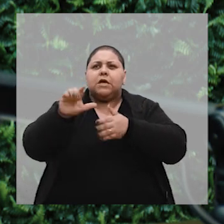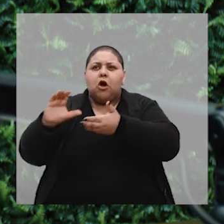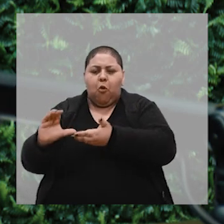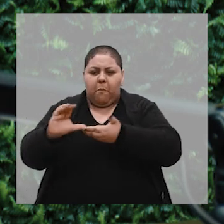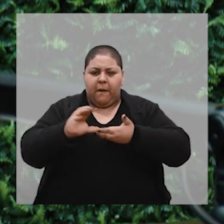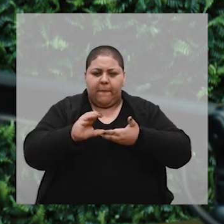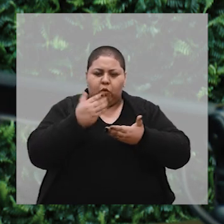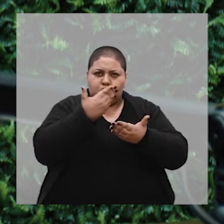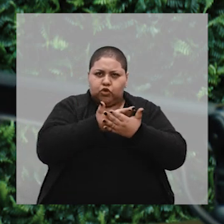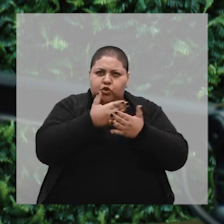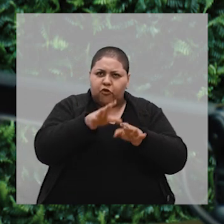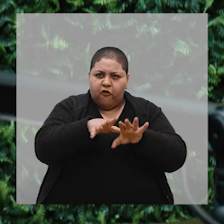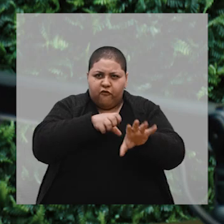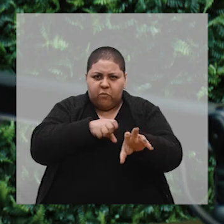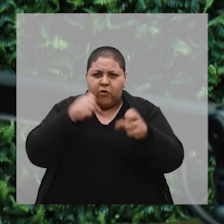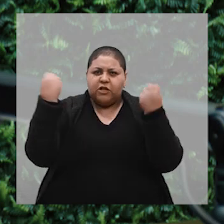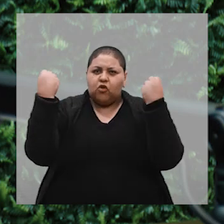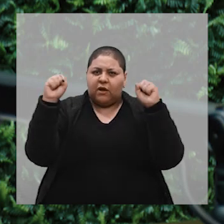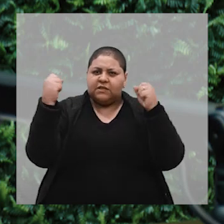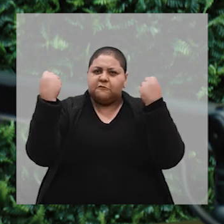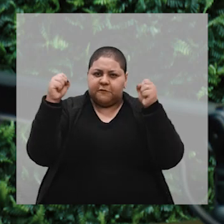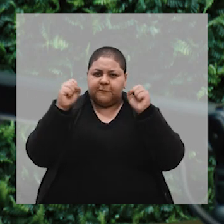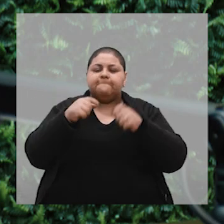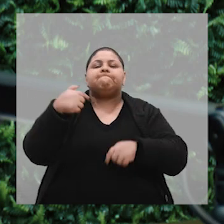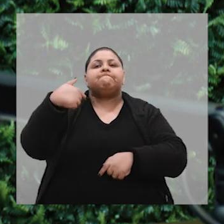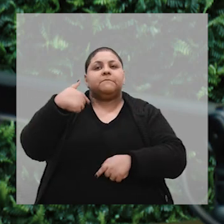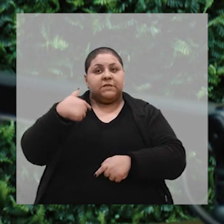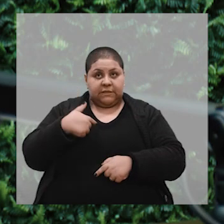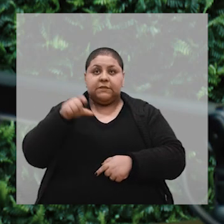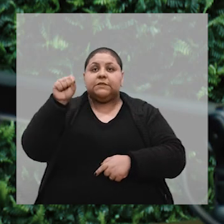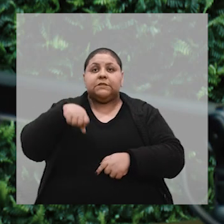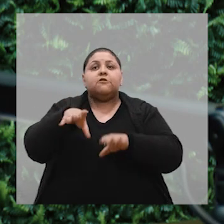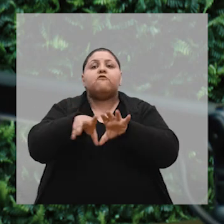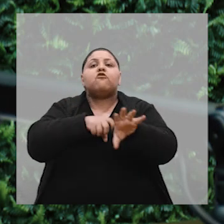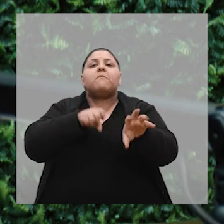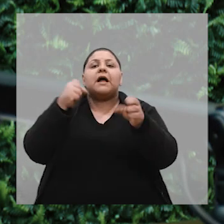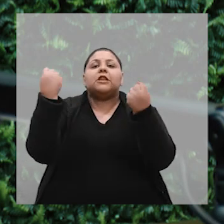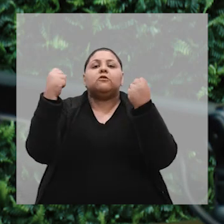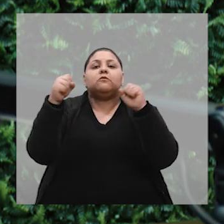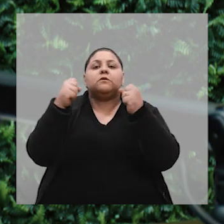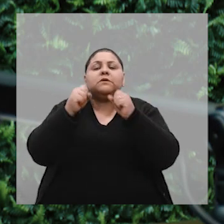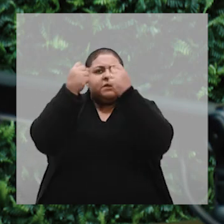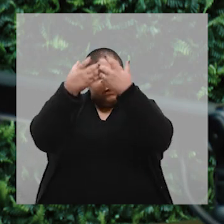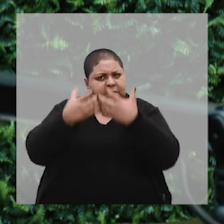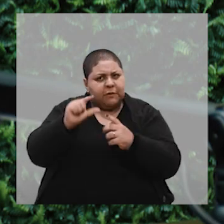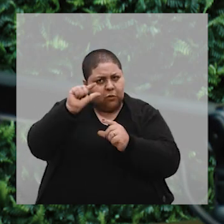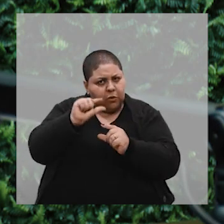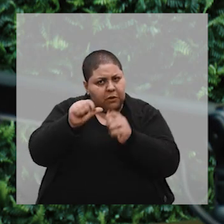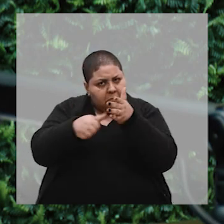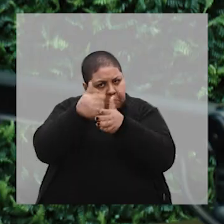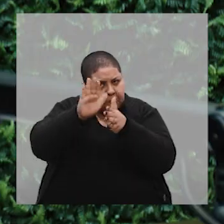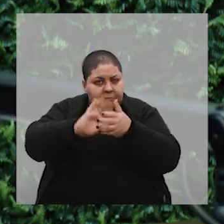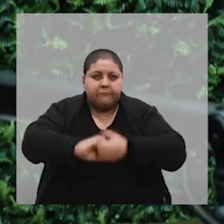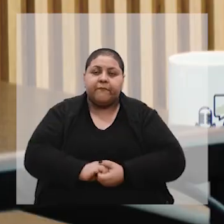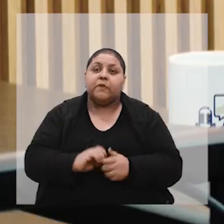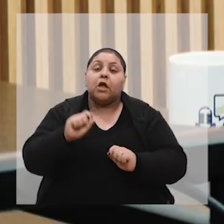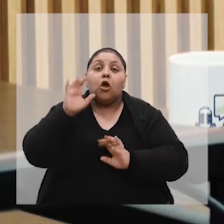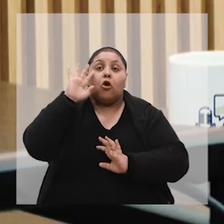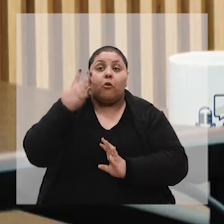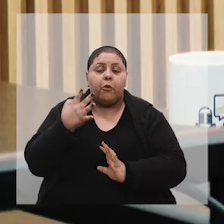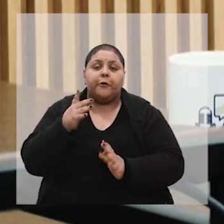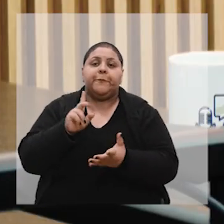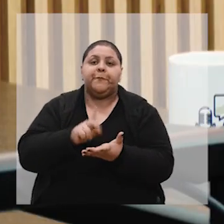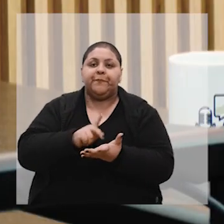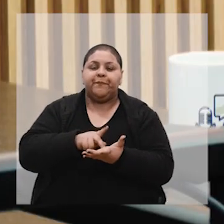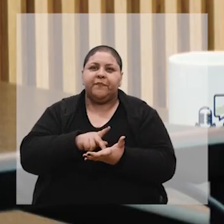estudar, te formaste já em educação física? Sim, sou formado em educação física. Conta um pouco dessa Cara, trajetória tua. Como é que aconteceu tudo?